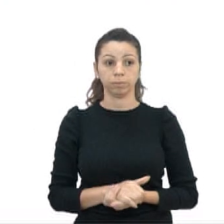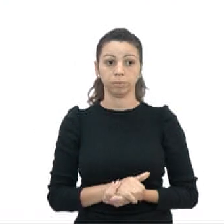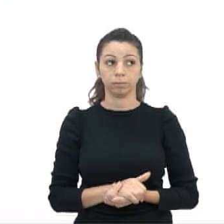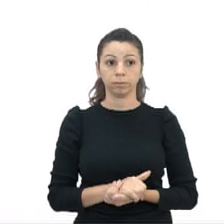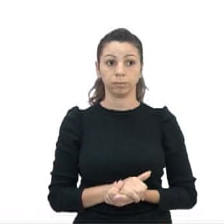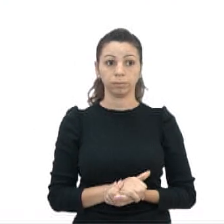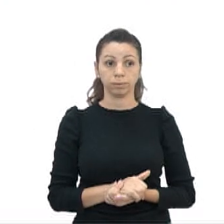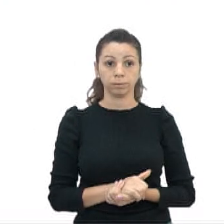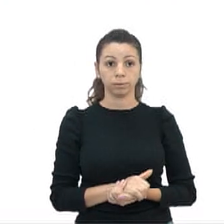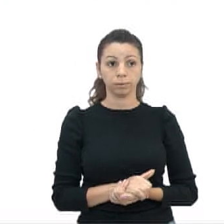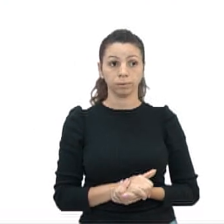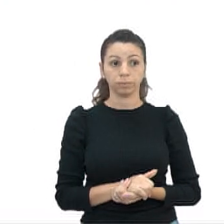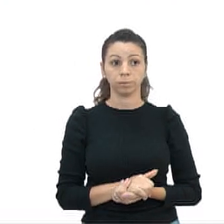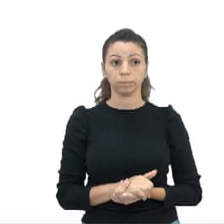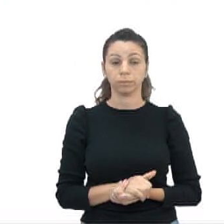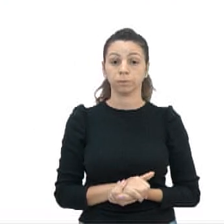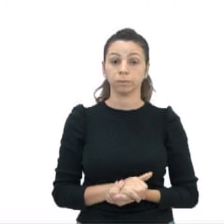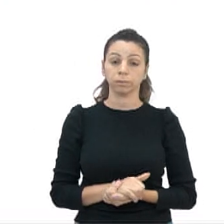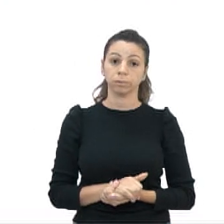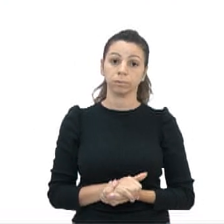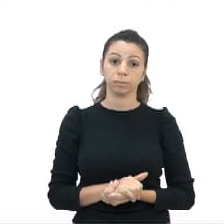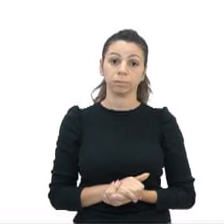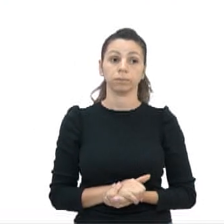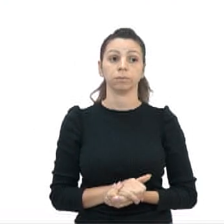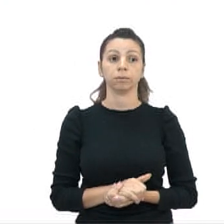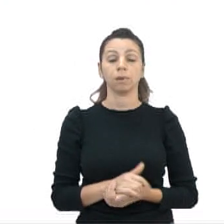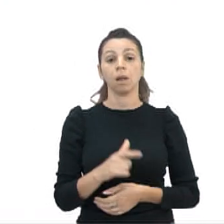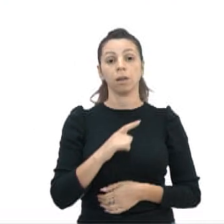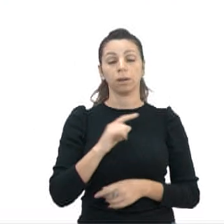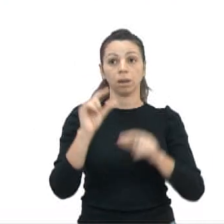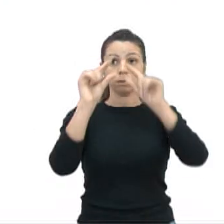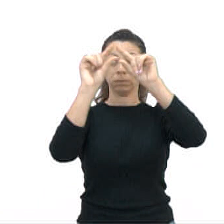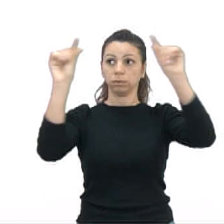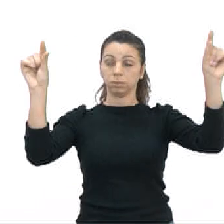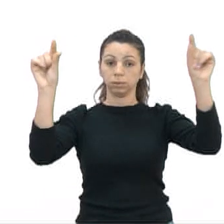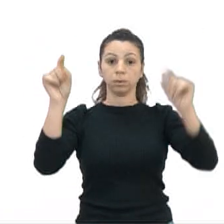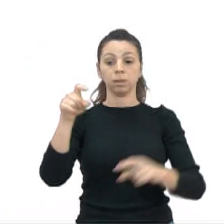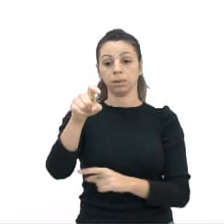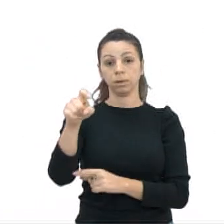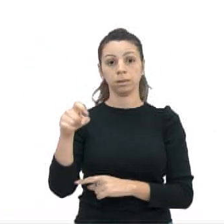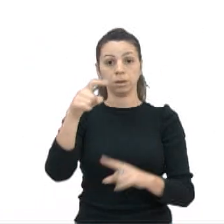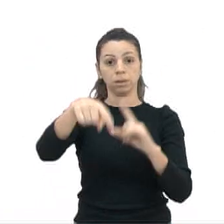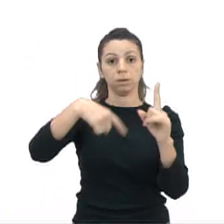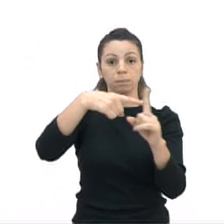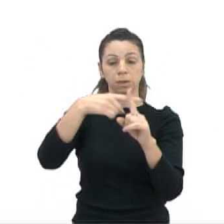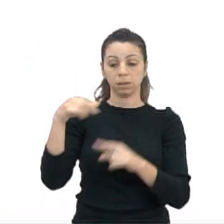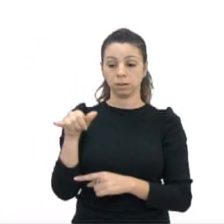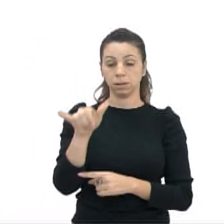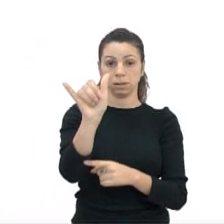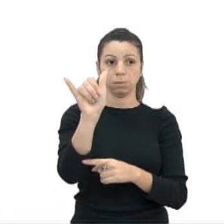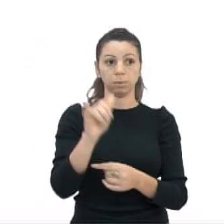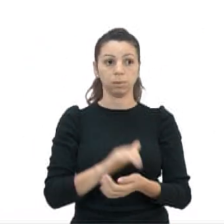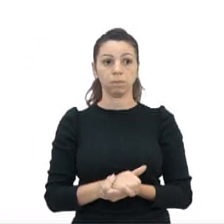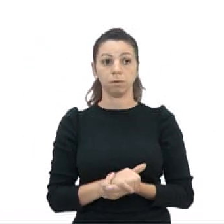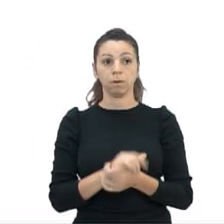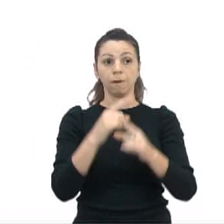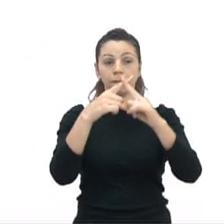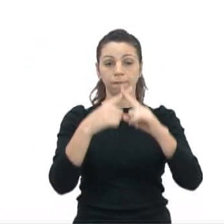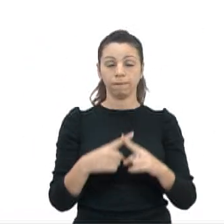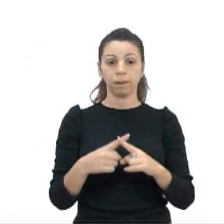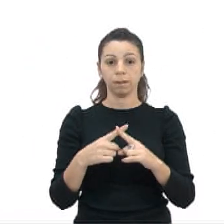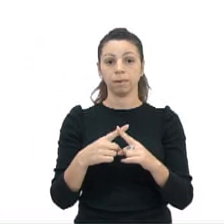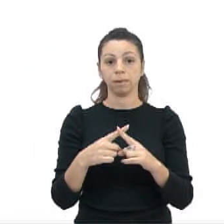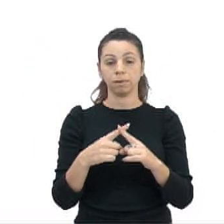valor numérico da expressão? Eu tenho aqui duas expressões, x mais y vezes x menos y. Quando